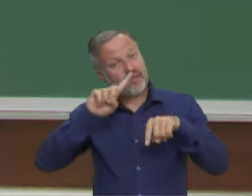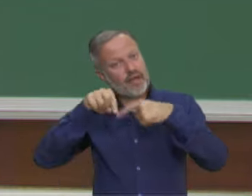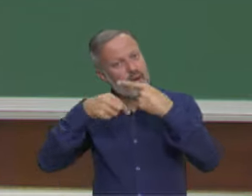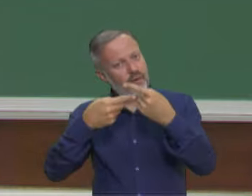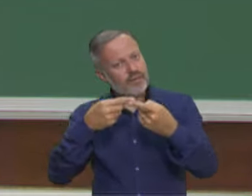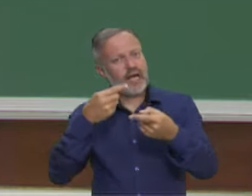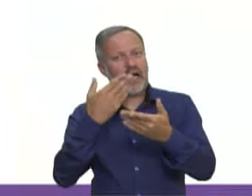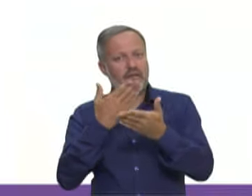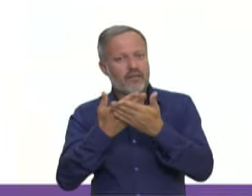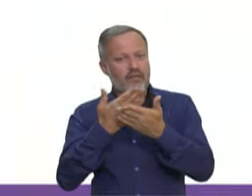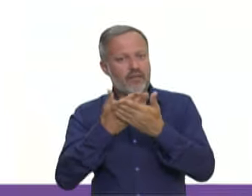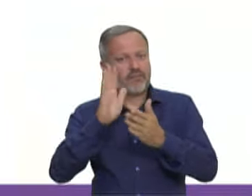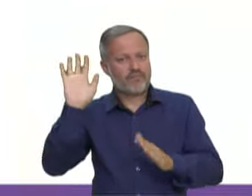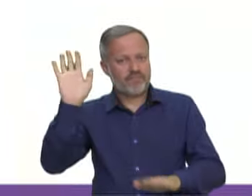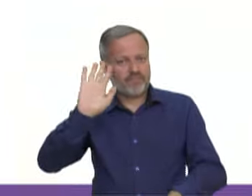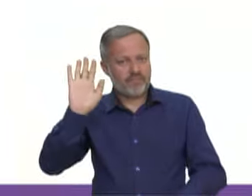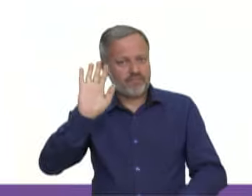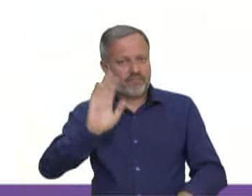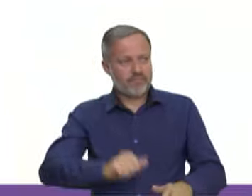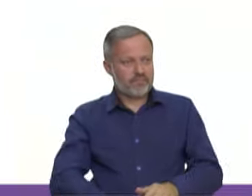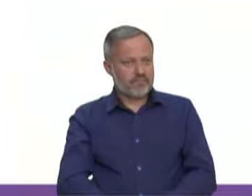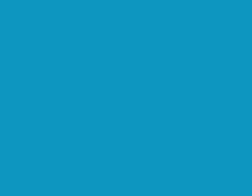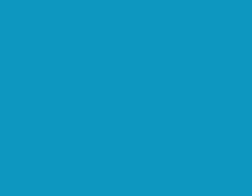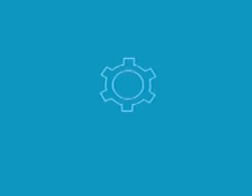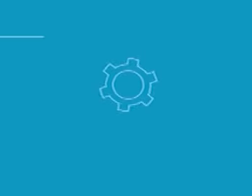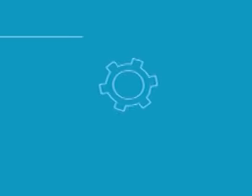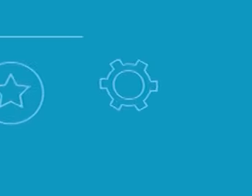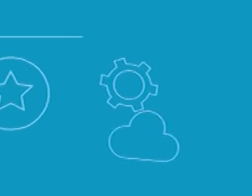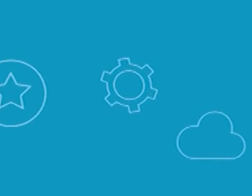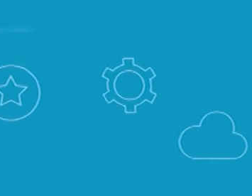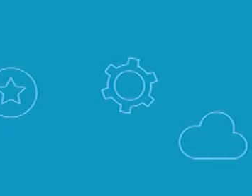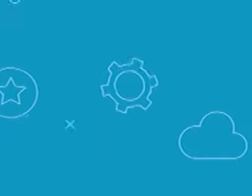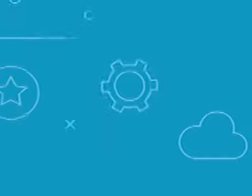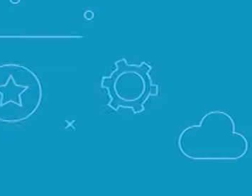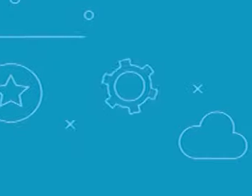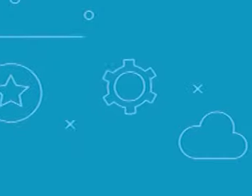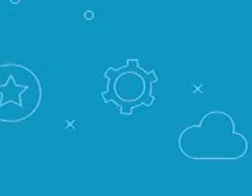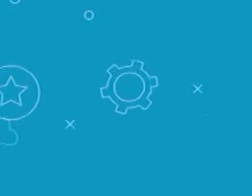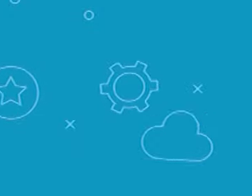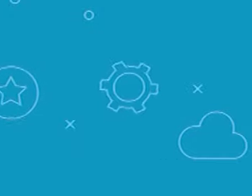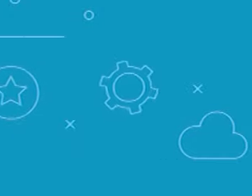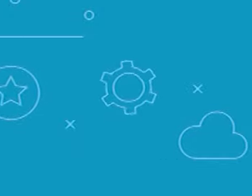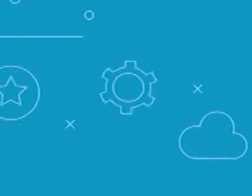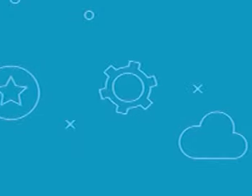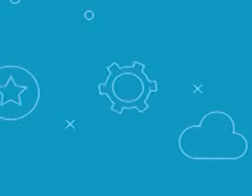Até mais!